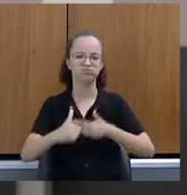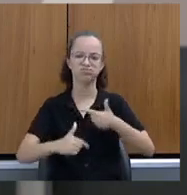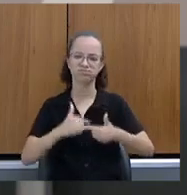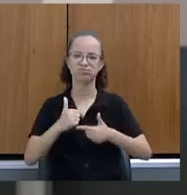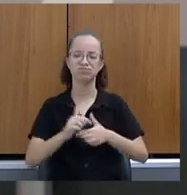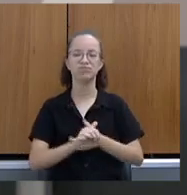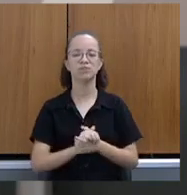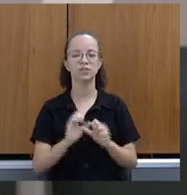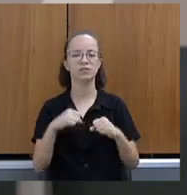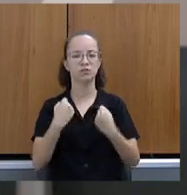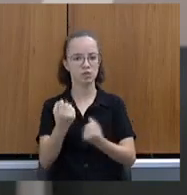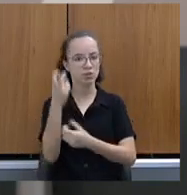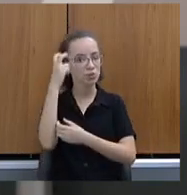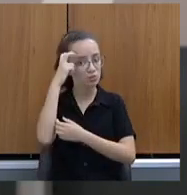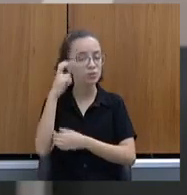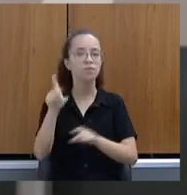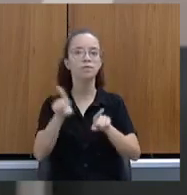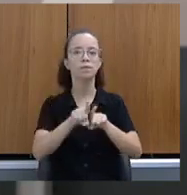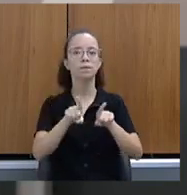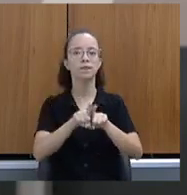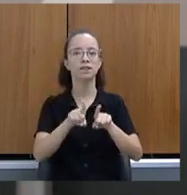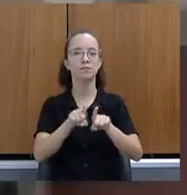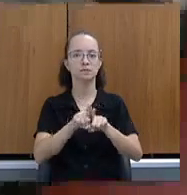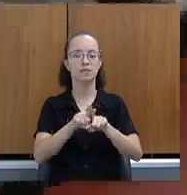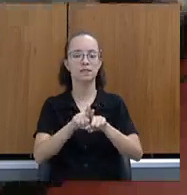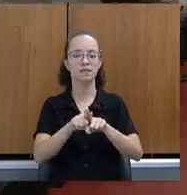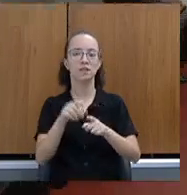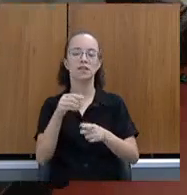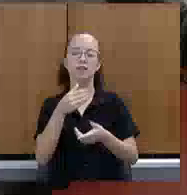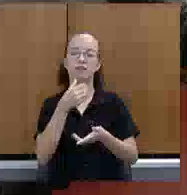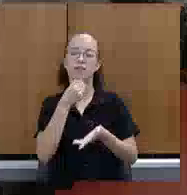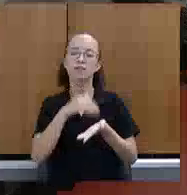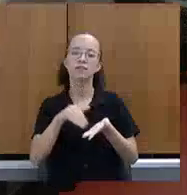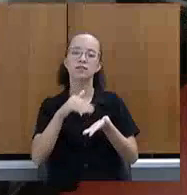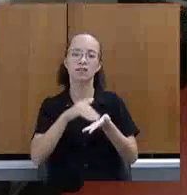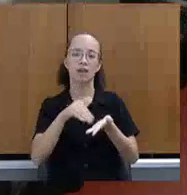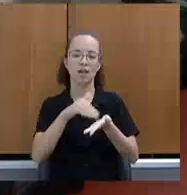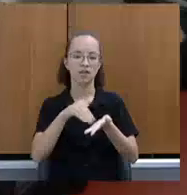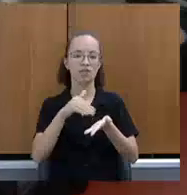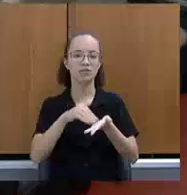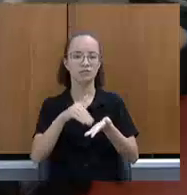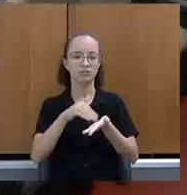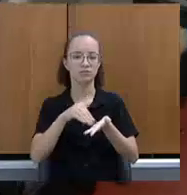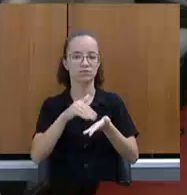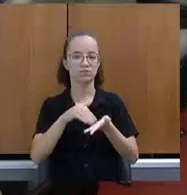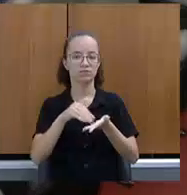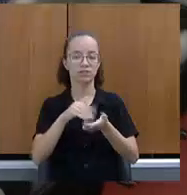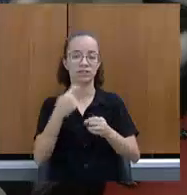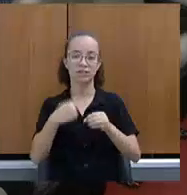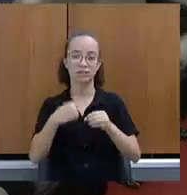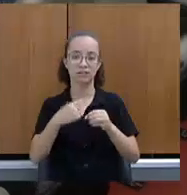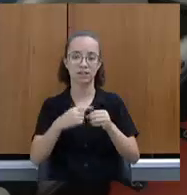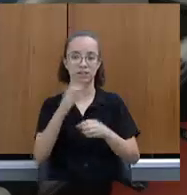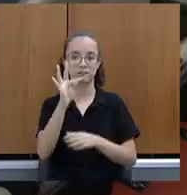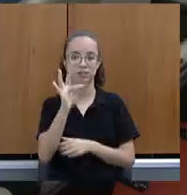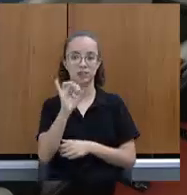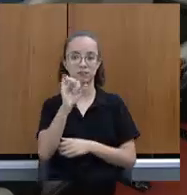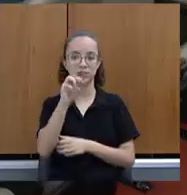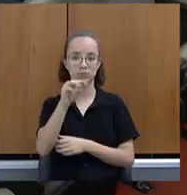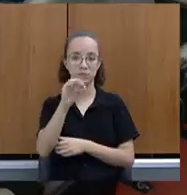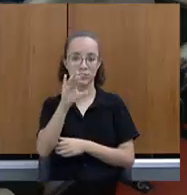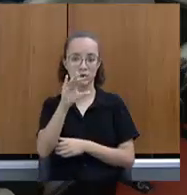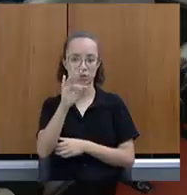e ler Félix secretário municipal de desenvolvimento econômico turismo e Agricultura de Timóteo Muito obrigado pela